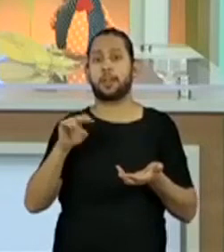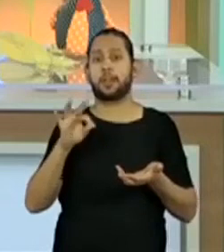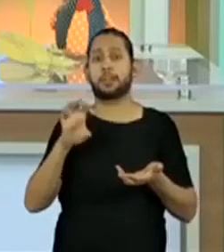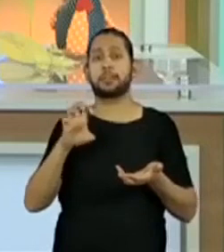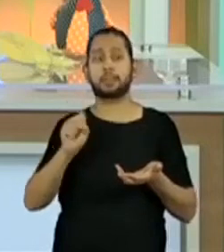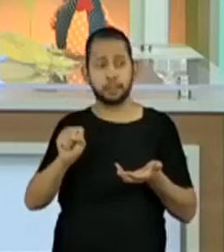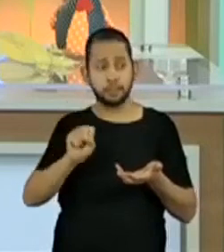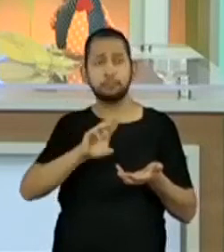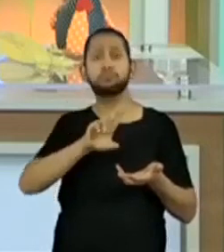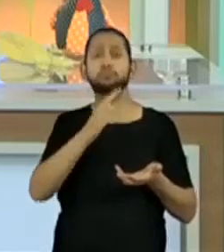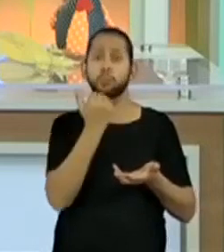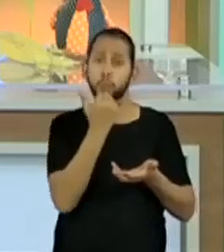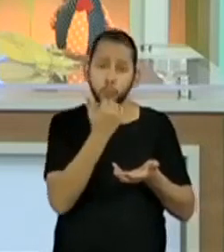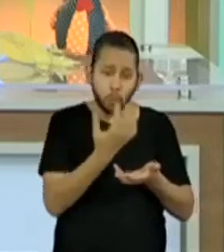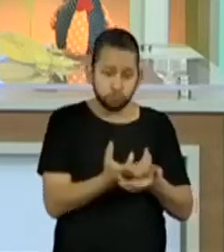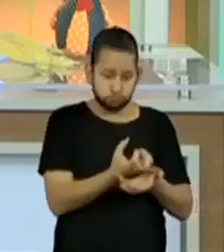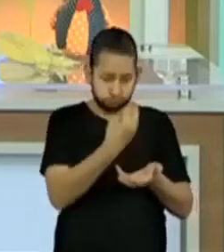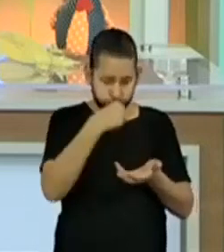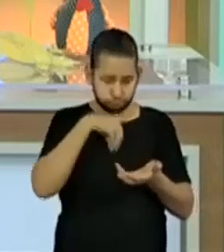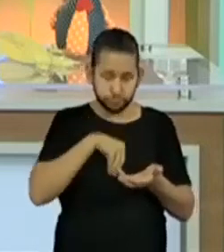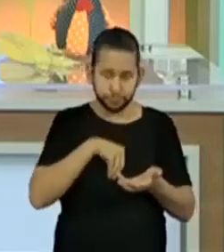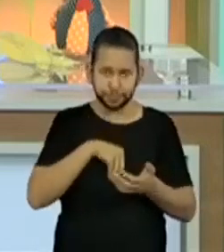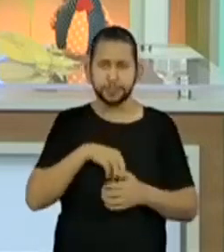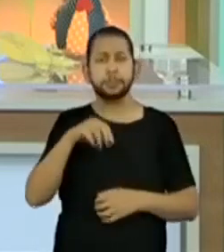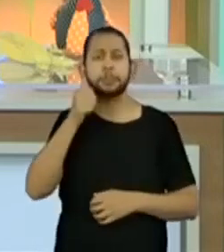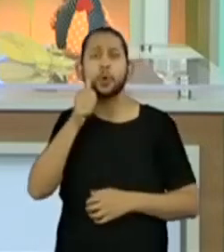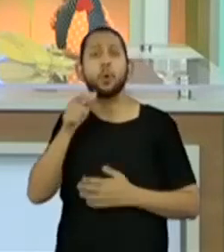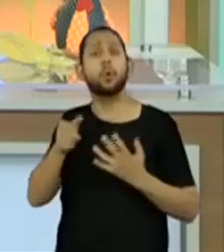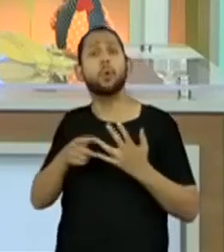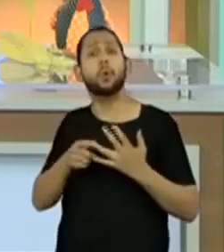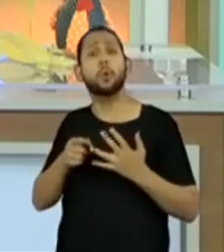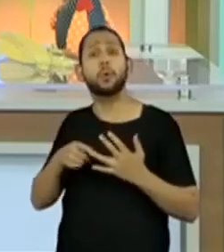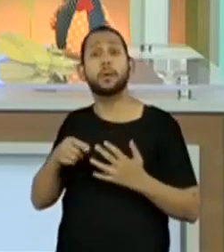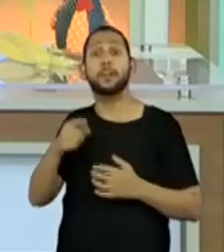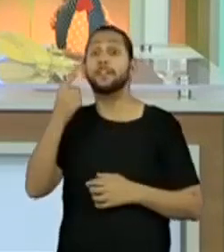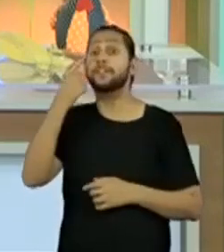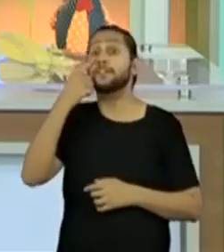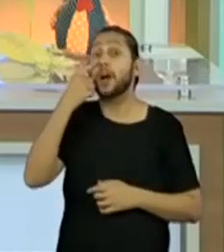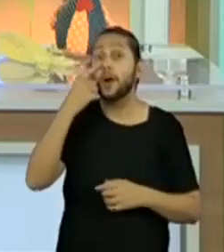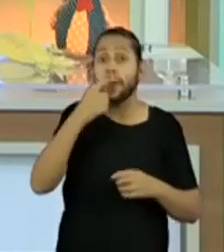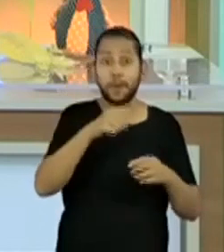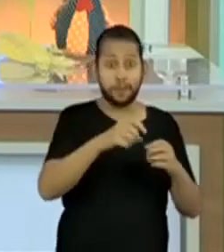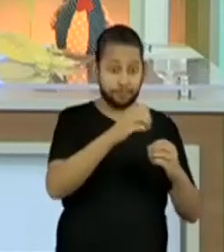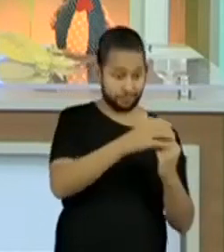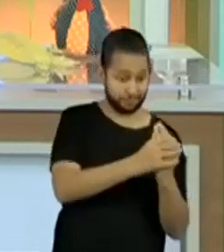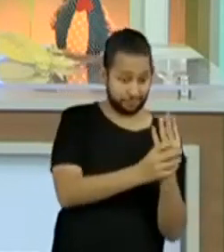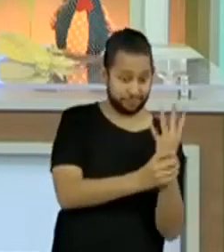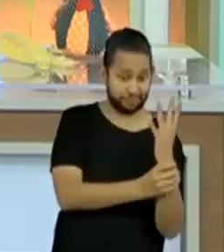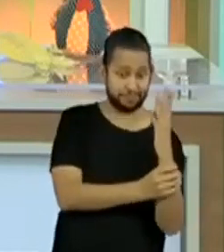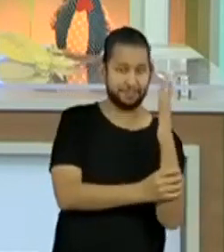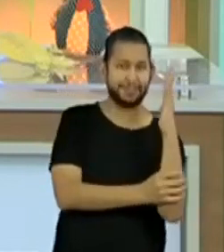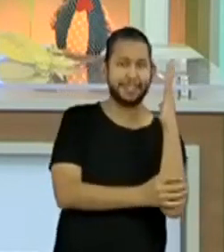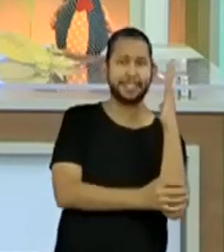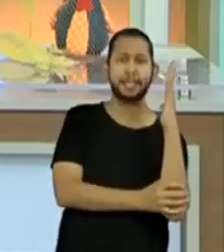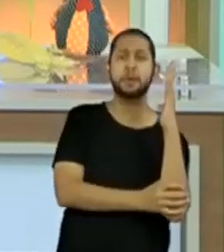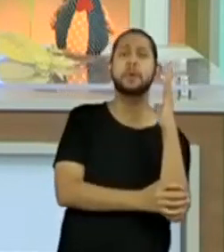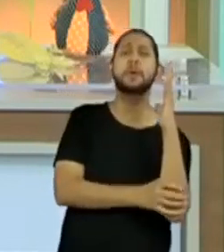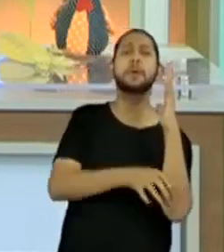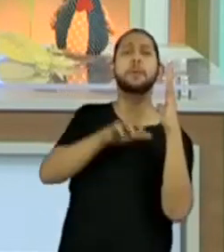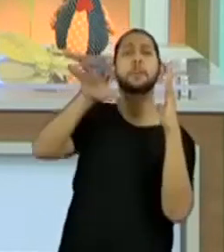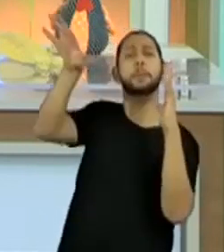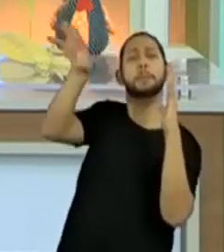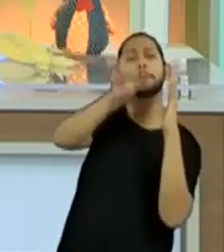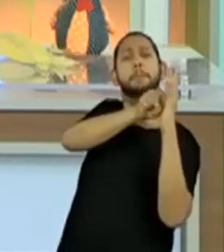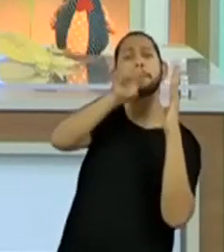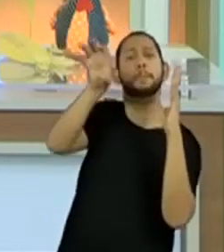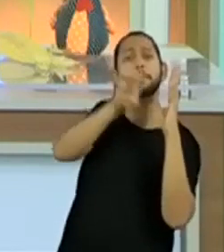Legal. A Natasha diz que a energia vem do sol. Muito bem, Natasha. E o Luan Pereira também,